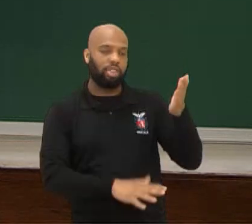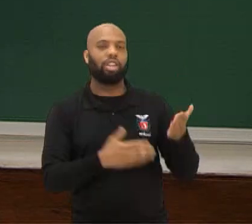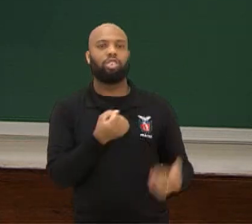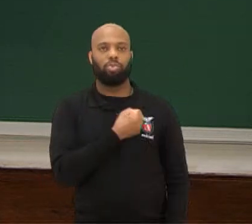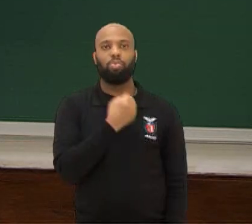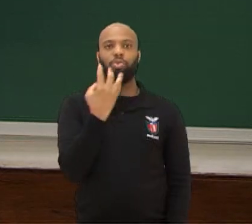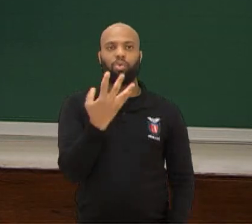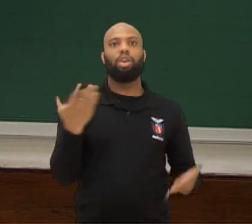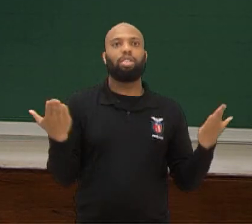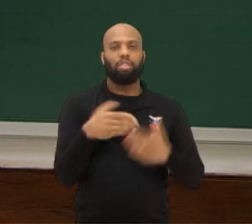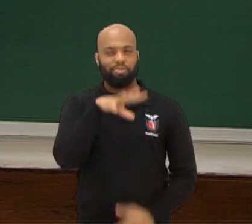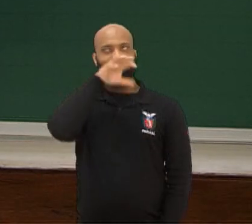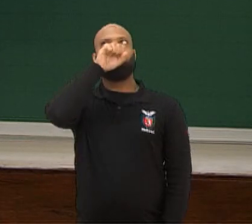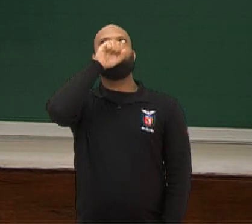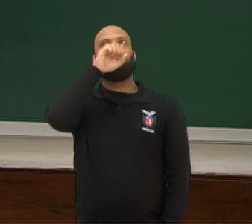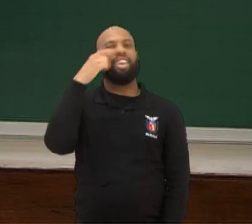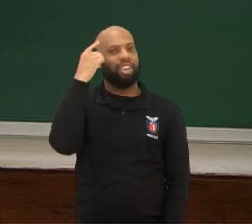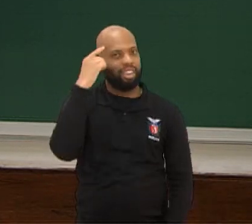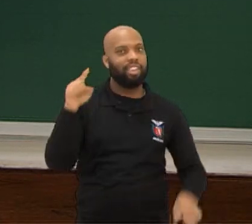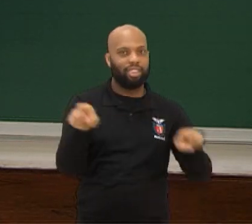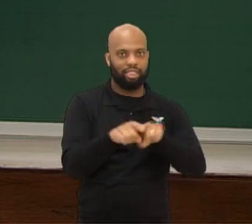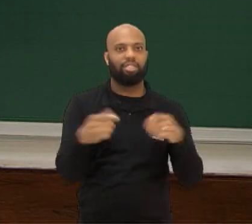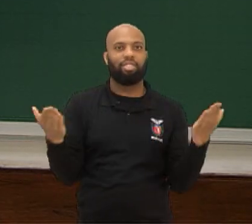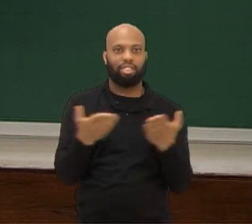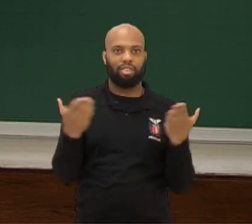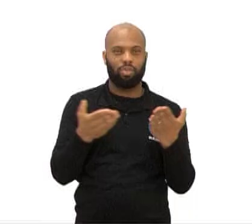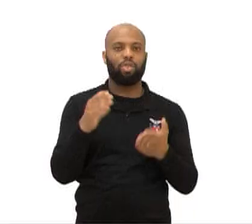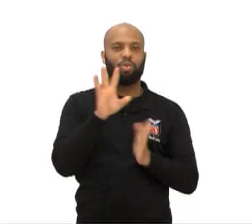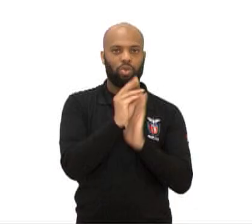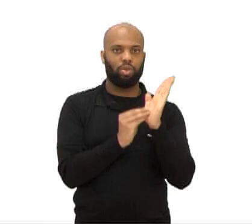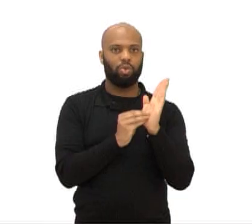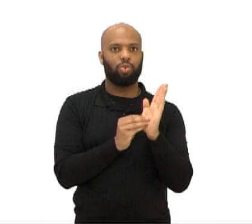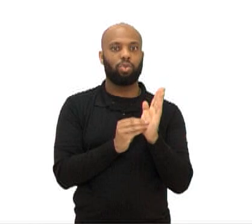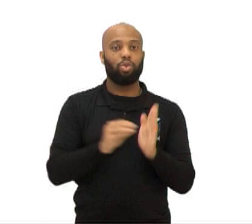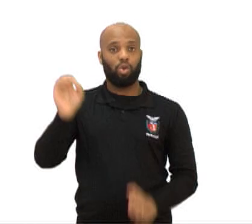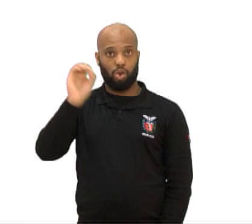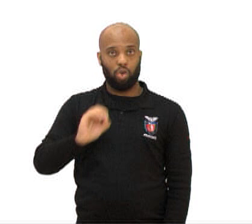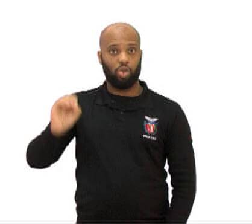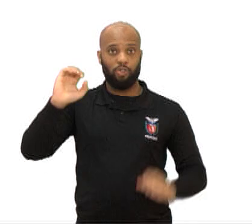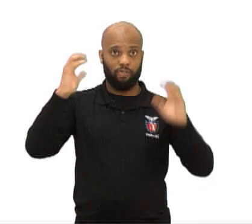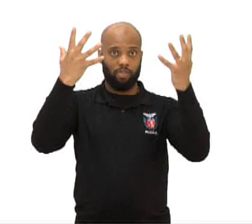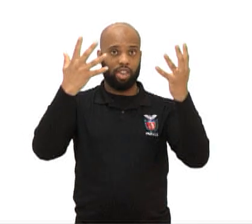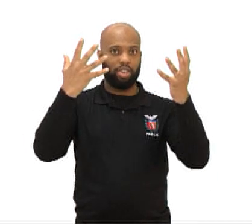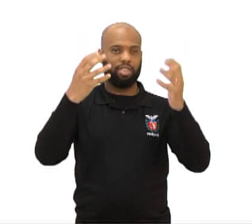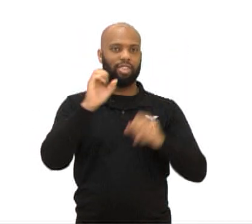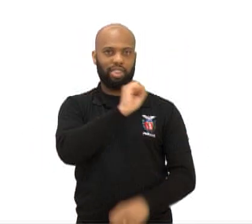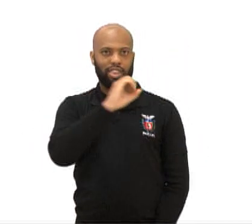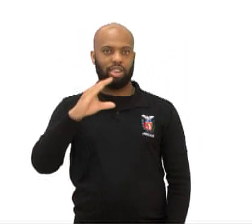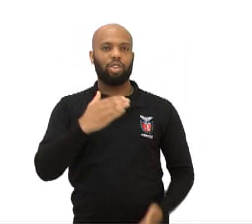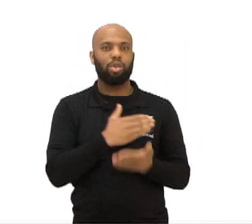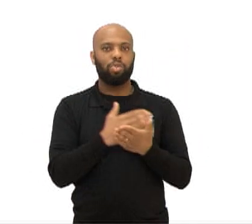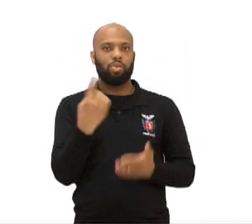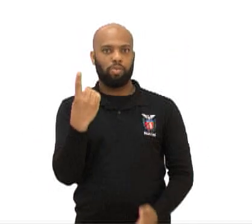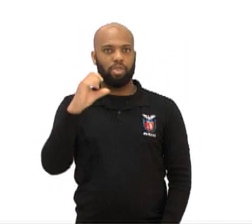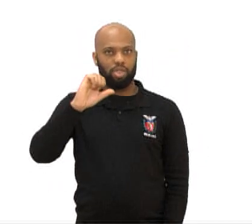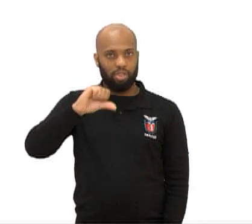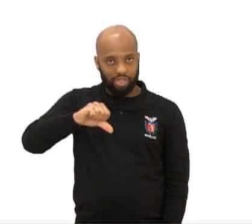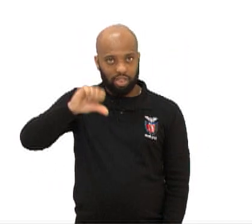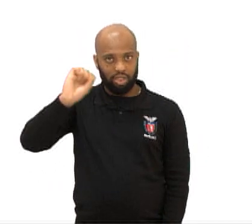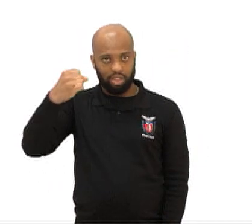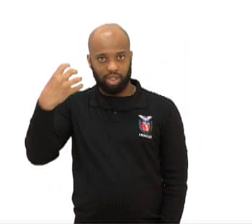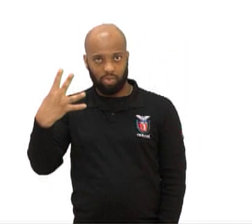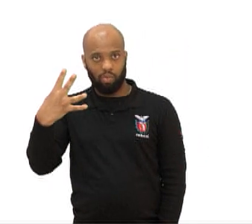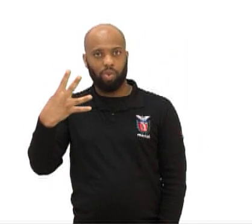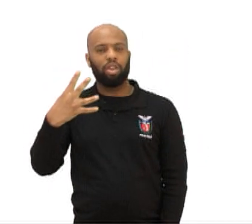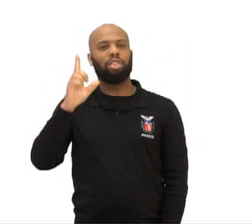Atividadezinha lá, para dar uma respiradinha e pensar nessa primeira parte ali. A Oktoberfest de Blumenau, iniciada em 1984, em